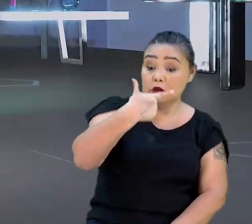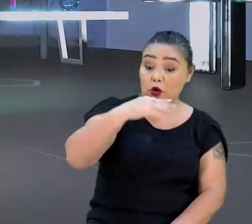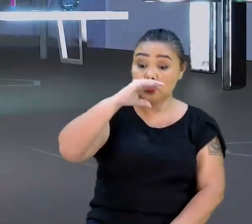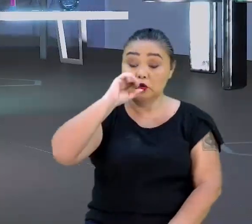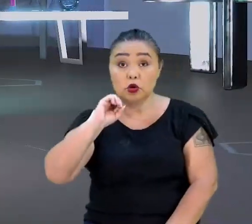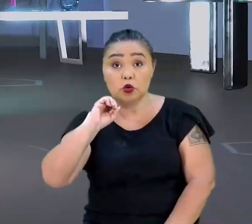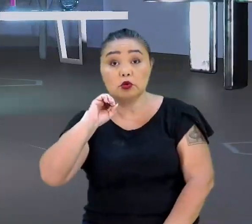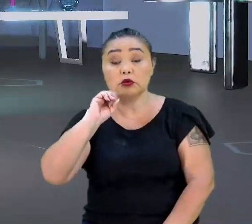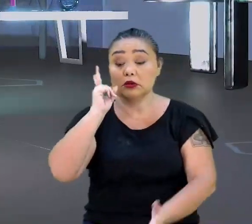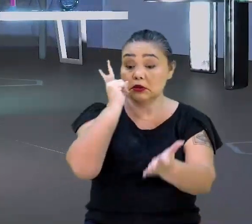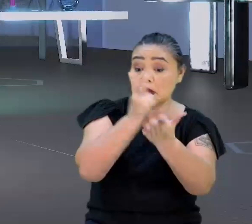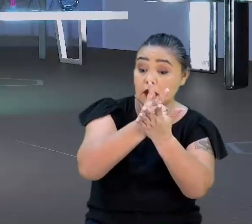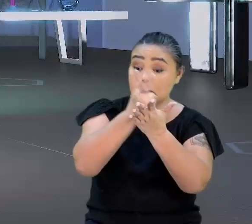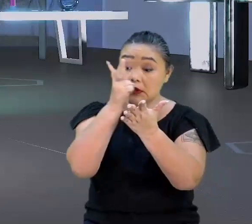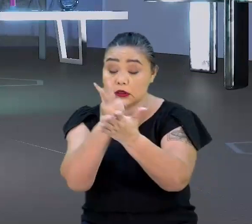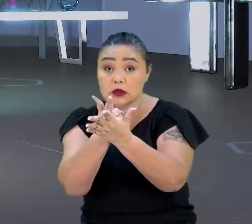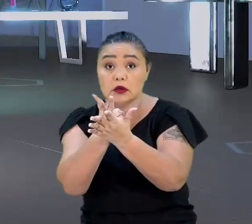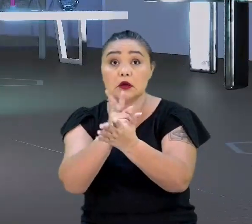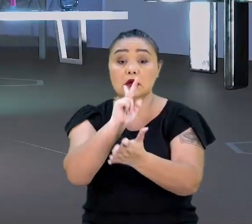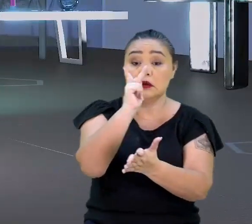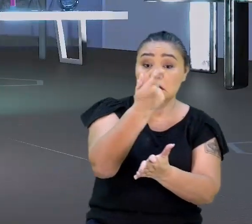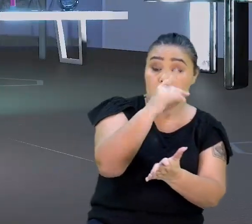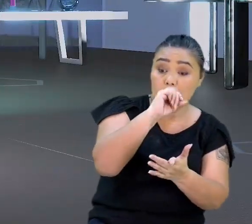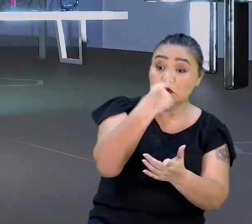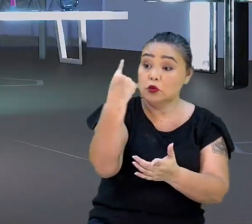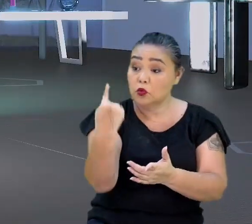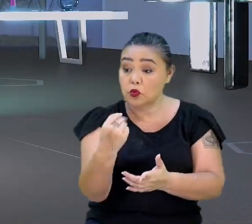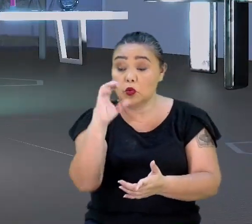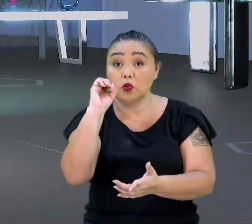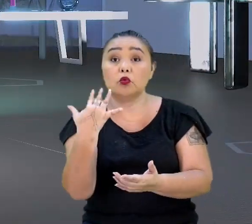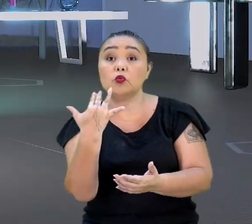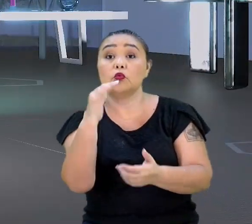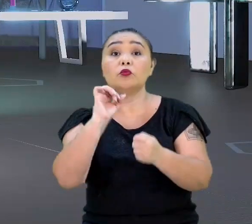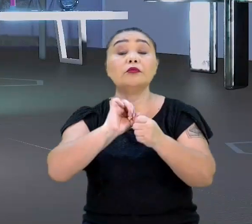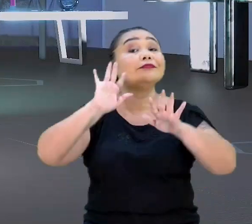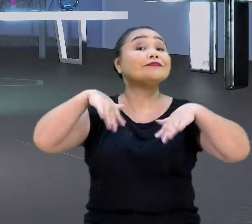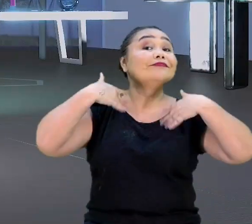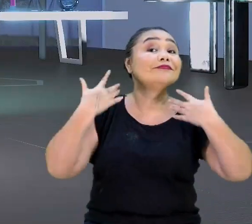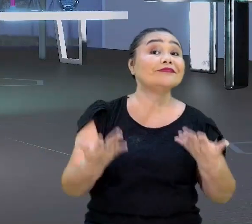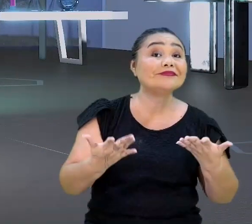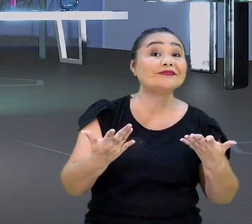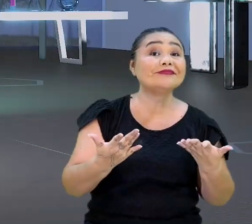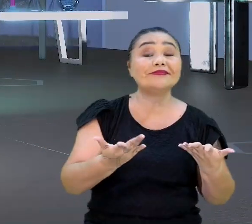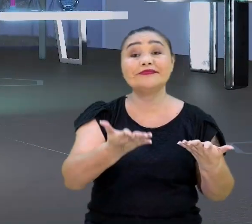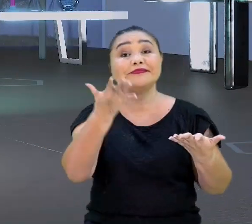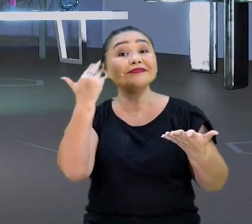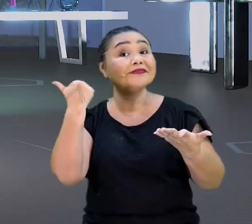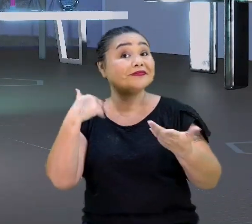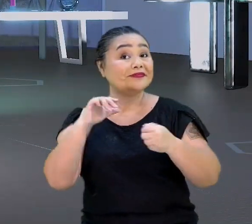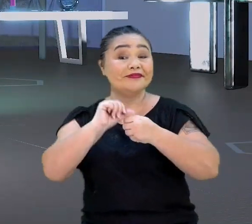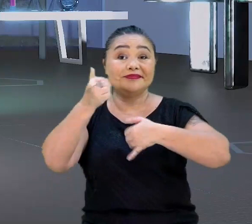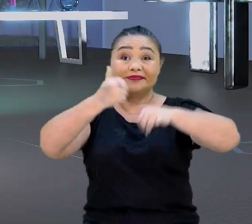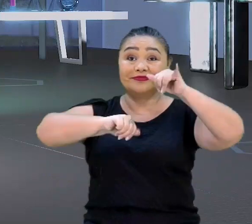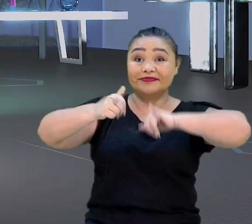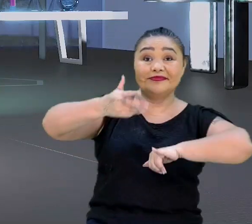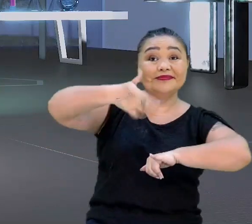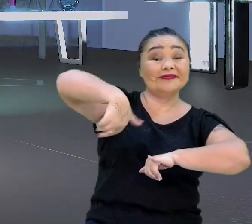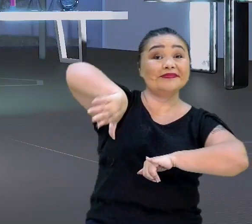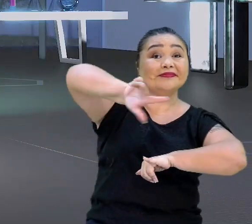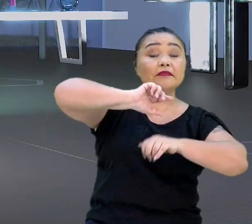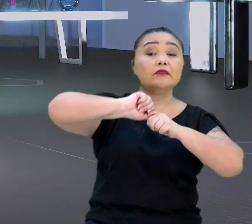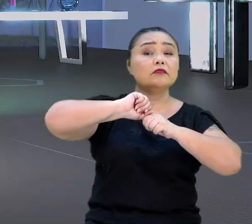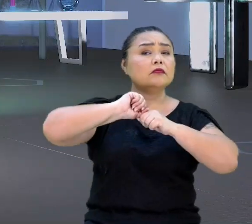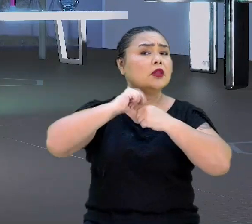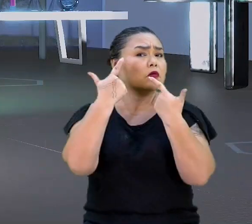Sempre nessa combinação, 2 hidrogênio para 1 oxigênio. E aí, galerinha, vamos lá fazer a avaliação de vocês. Eu desejo